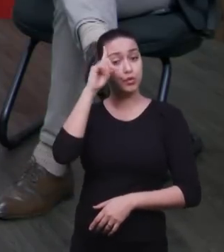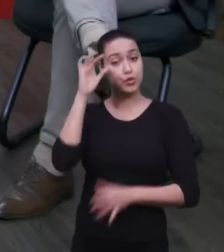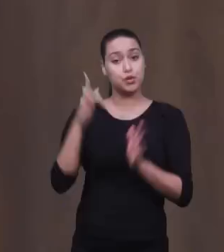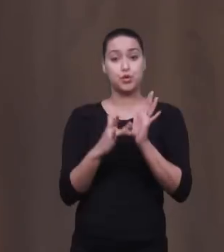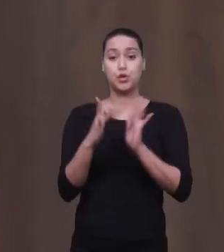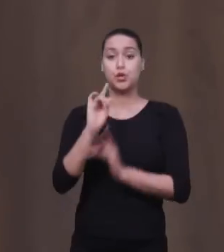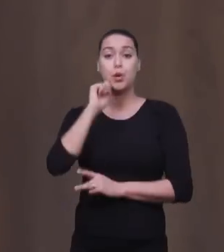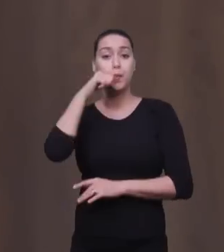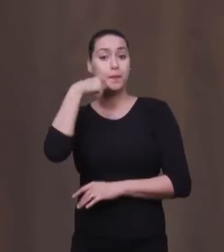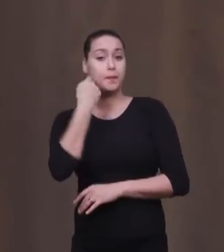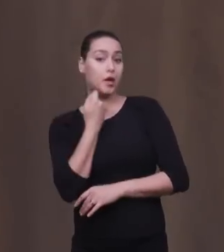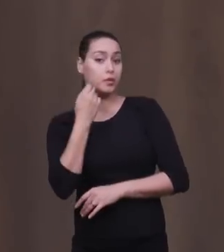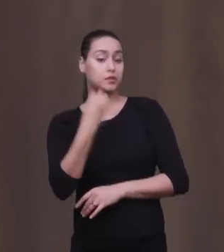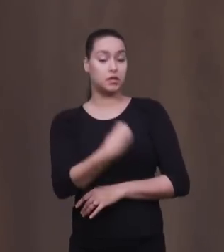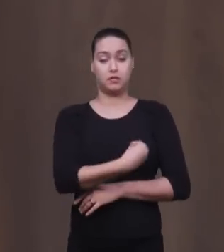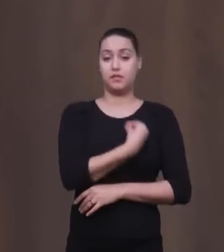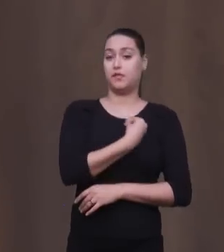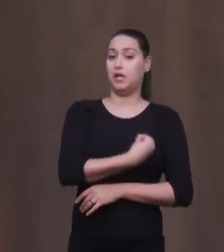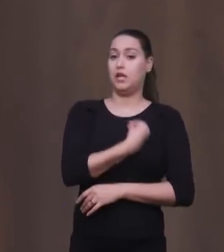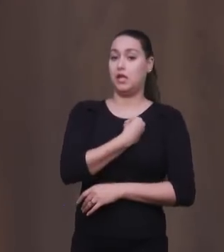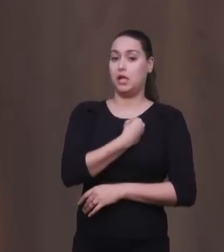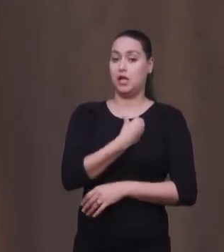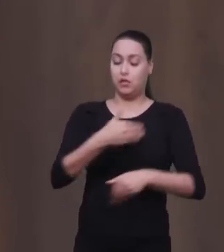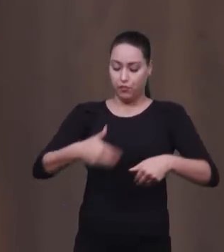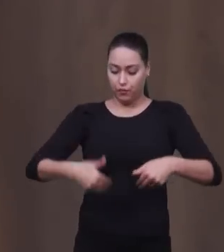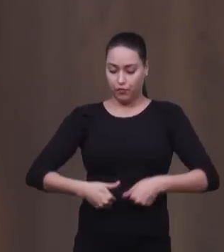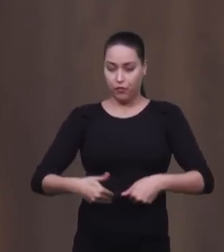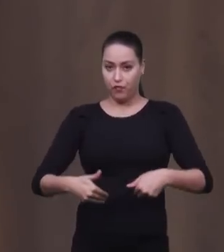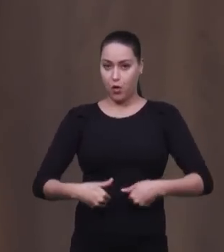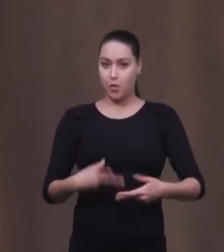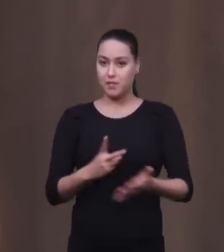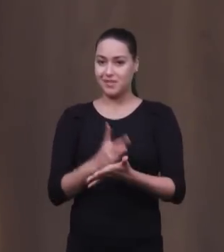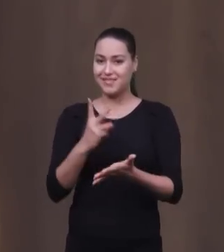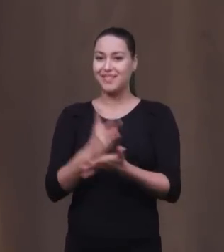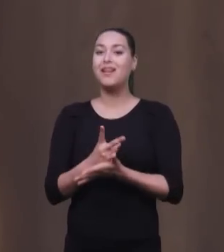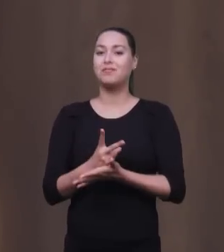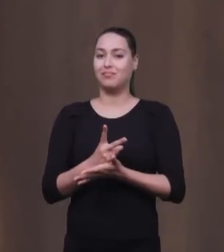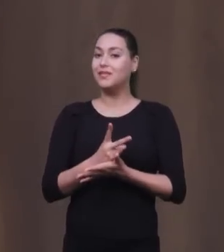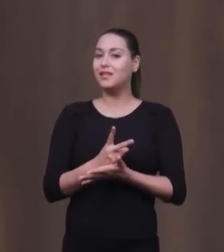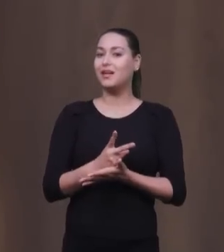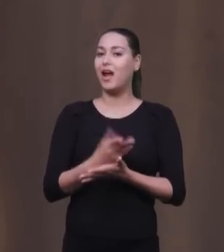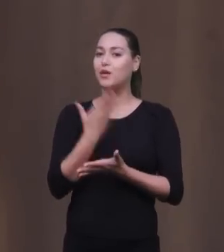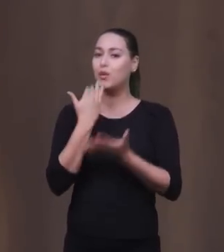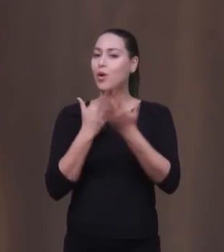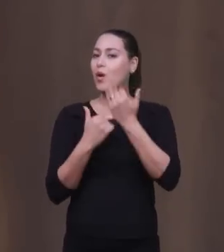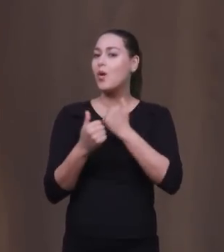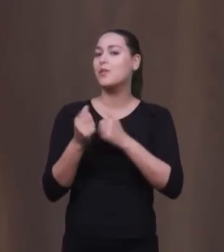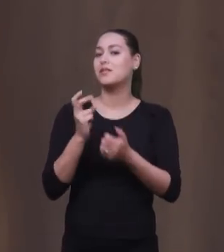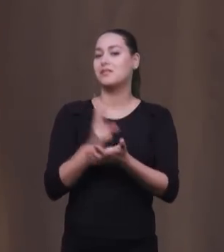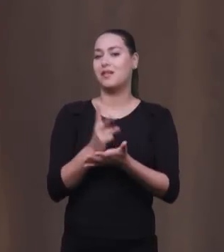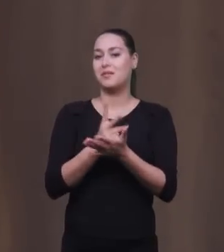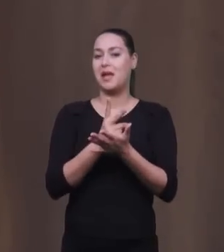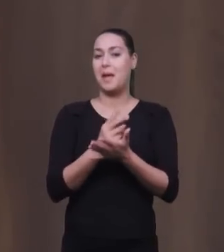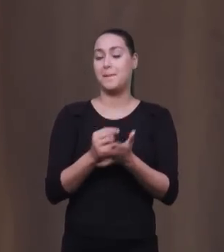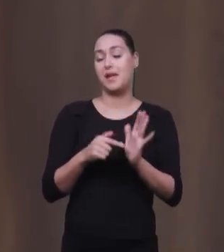da vida. Então nós comemos, alimentamos sempre que temos fome. Então isso está relacionado a um aspecto dinâmico da salvação.